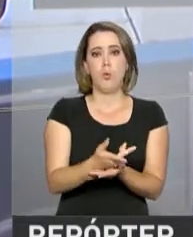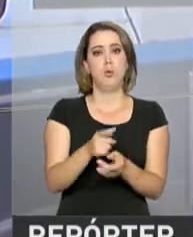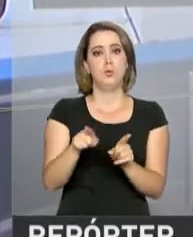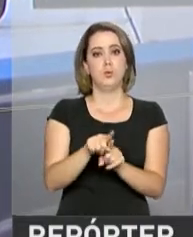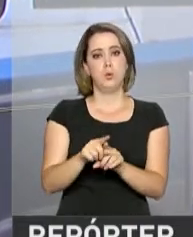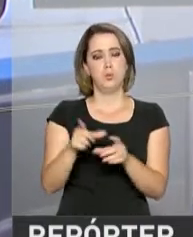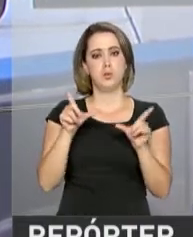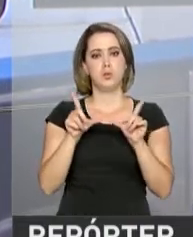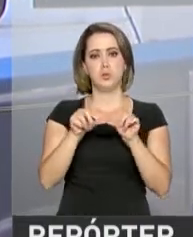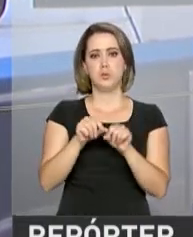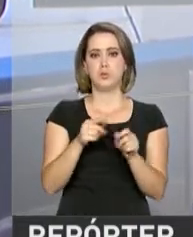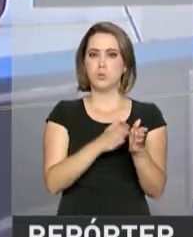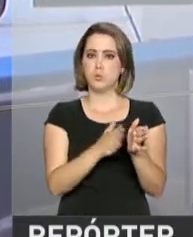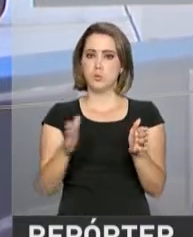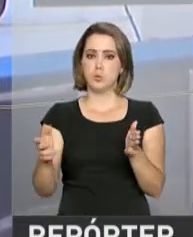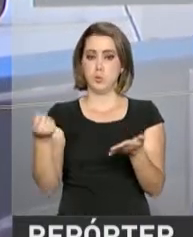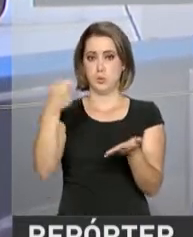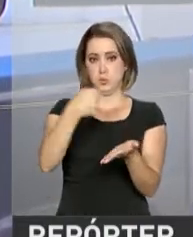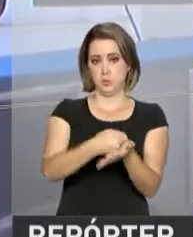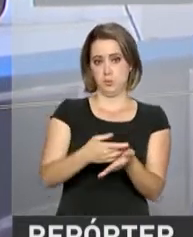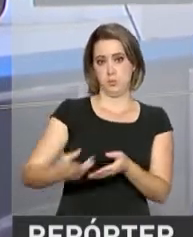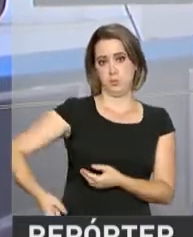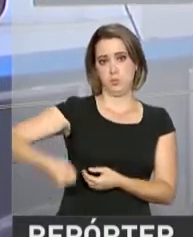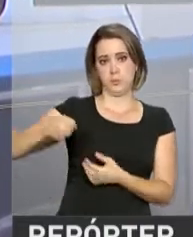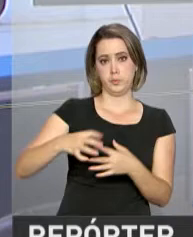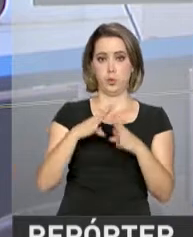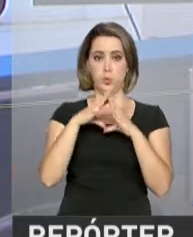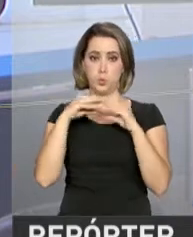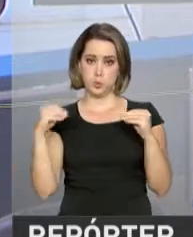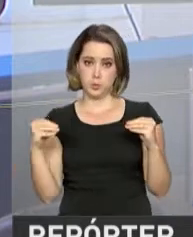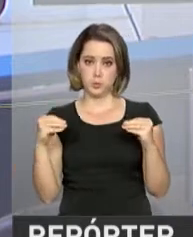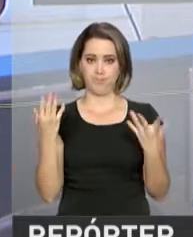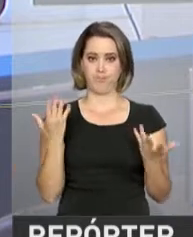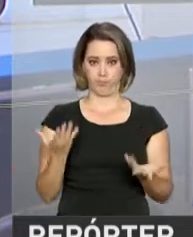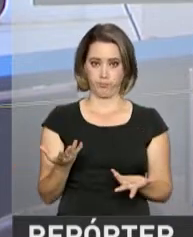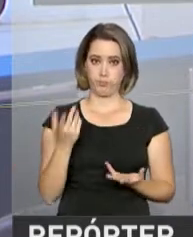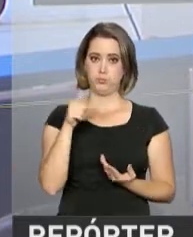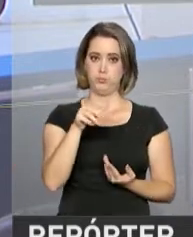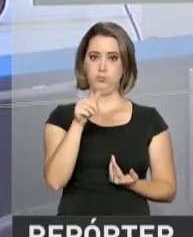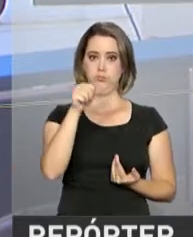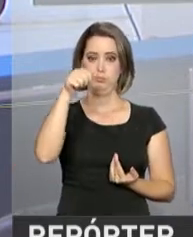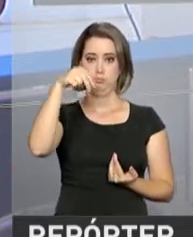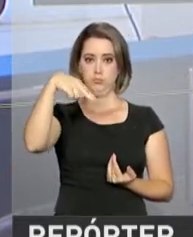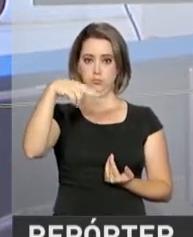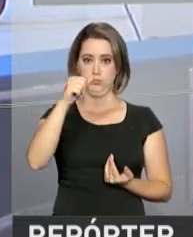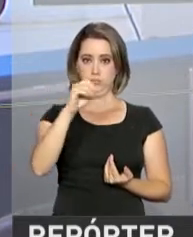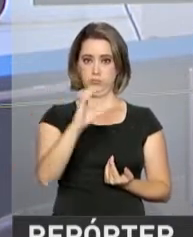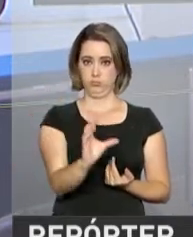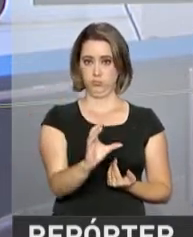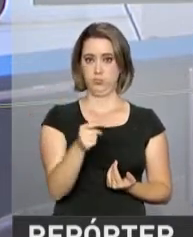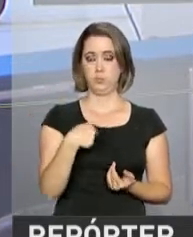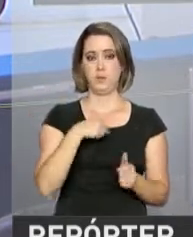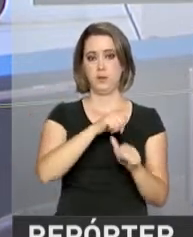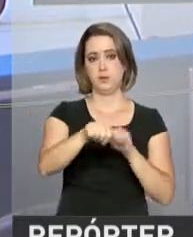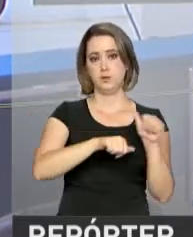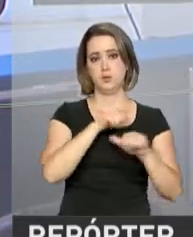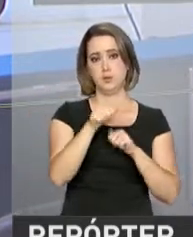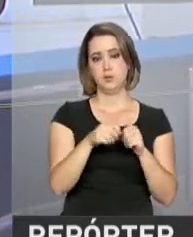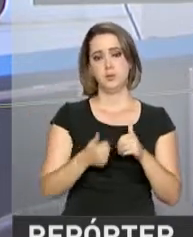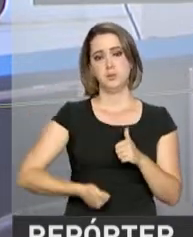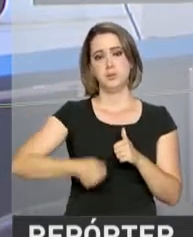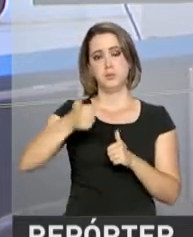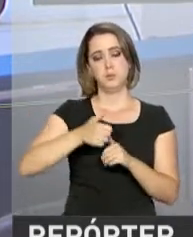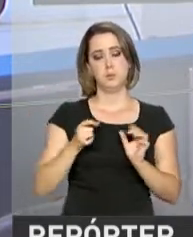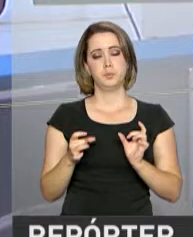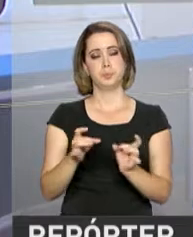de reembolso e de devolução de bagagem extraviada. Segundo a Agência Nacional de Aviação Civil, a ANAC, essas mudanças